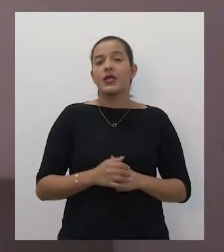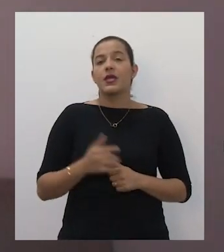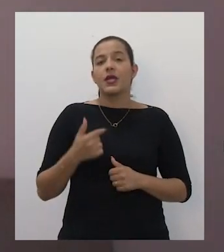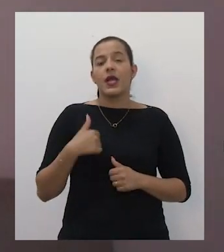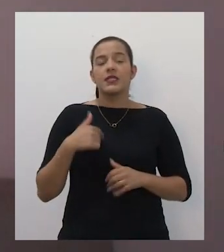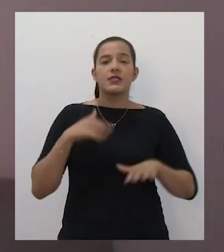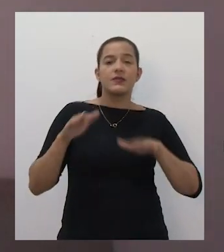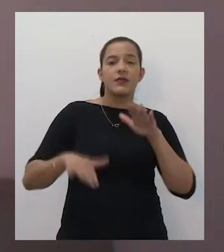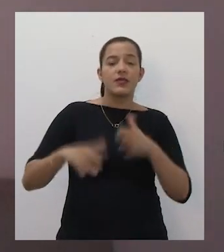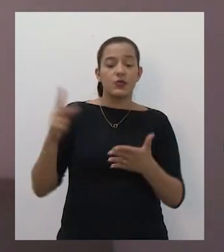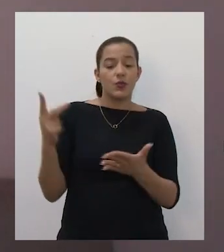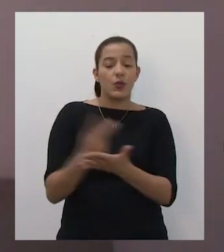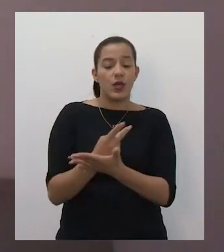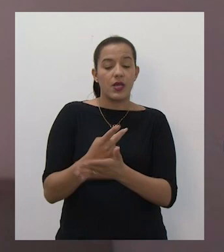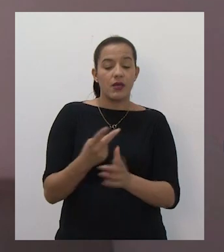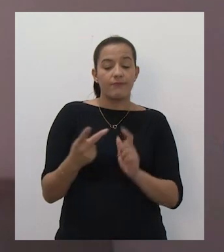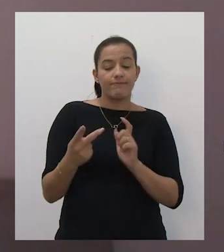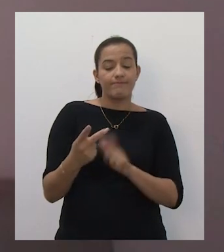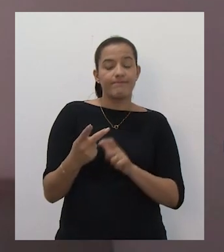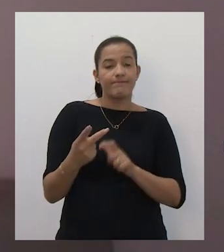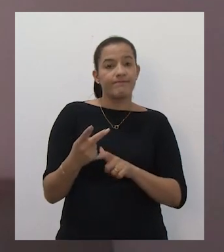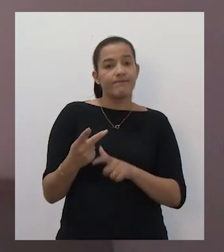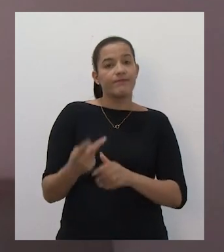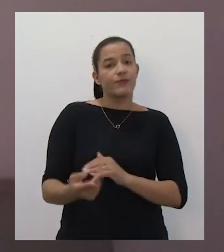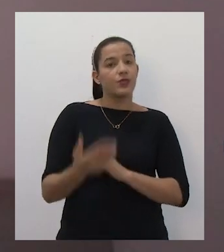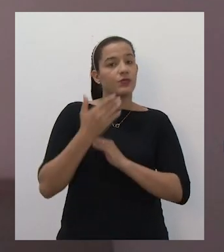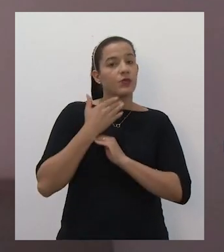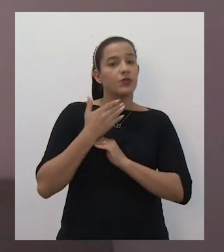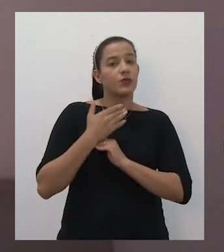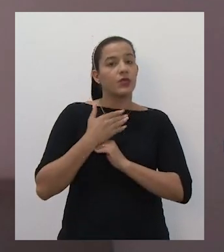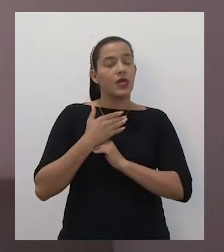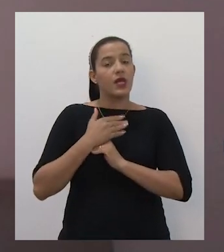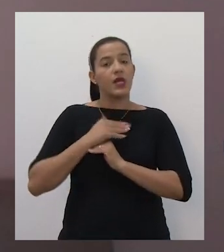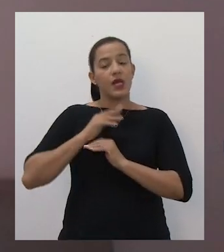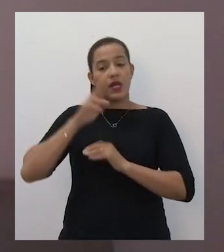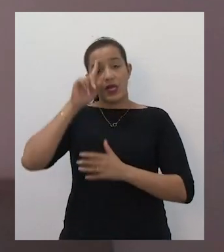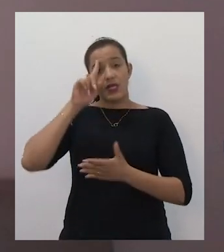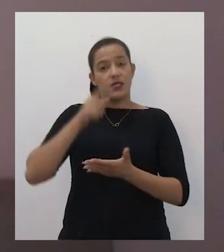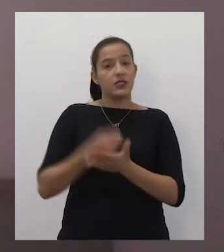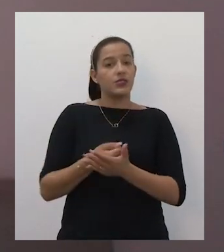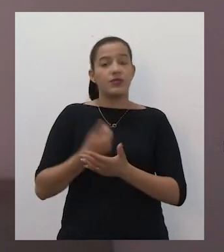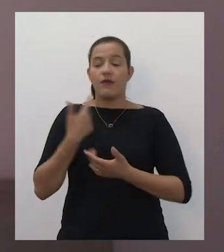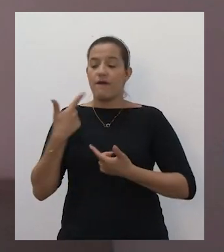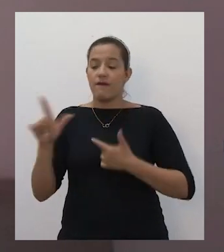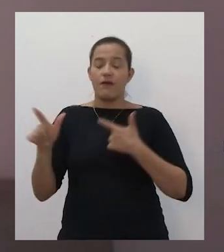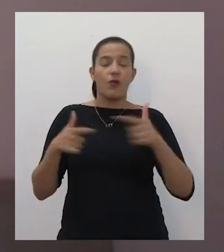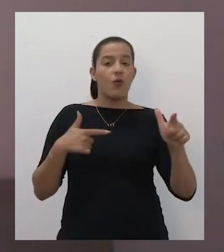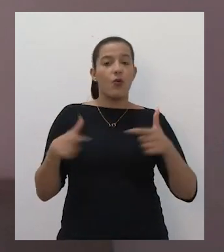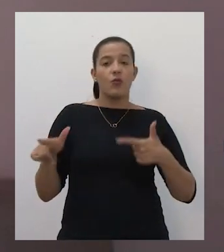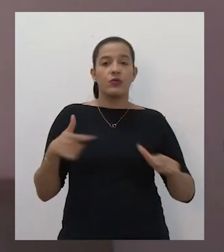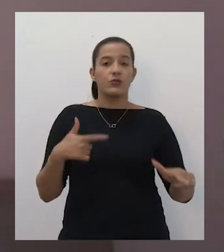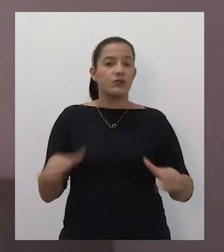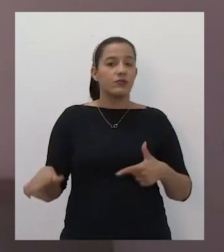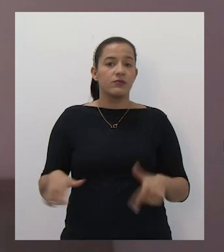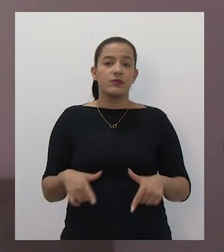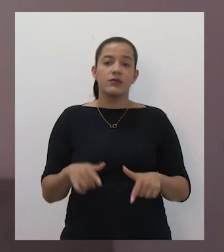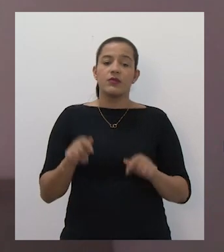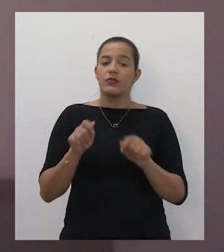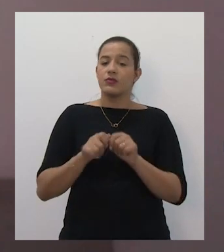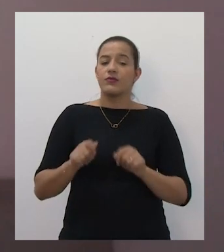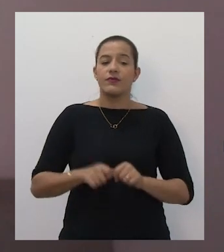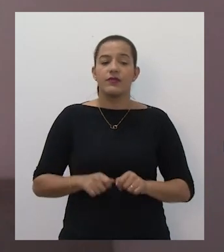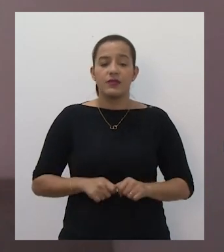que o erro, ele pode me levar para diferentes caminhos. Eu posso imaginar outras